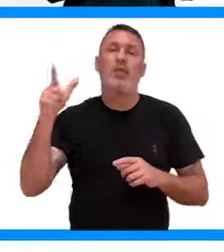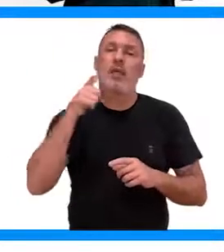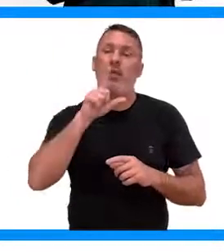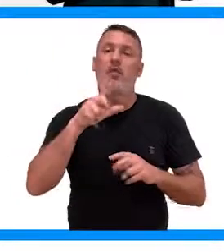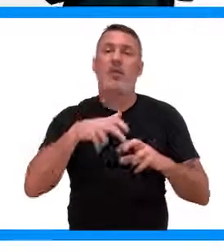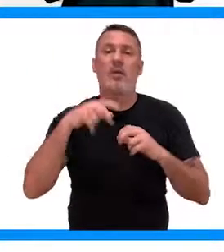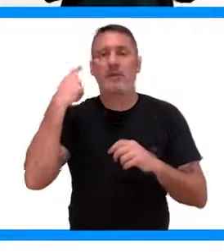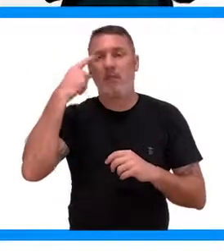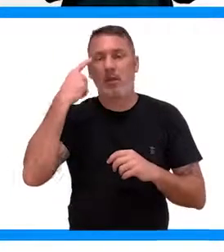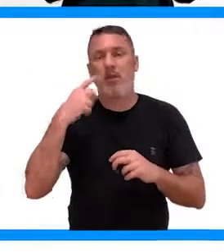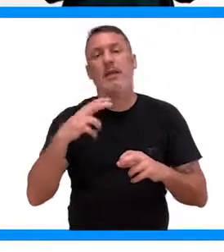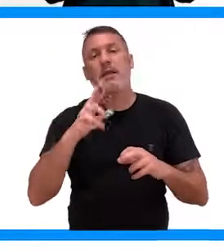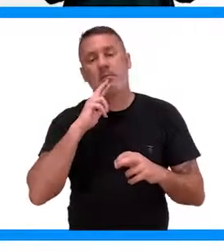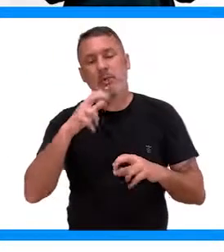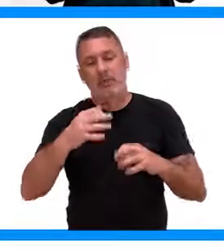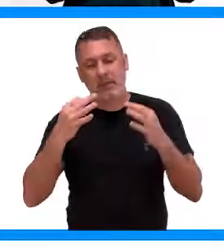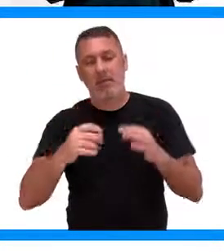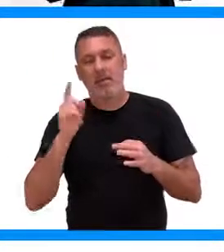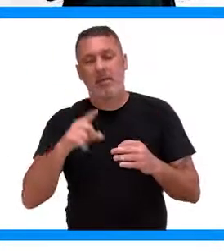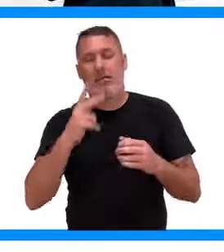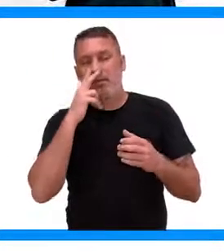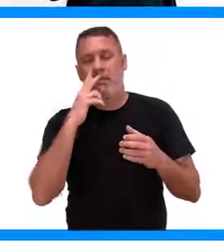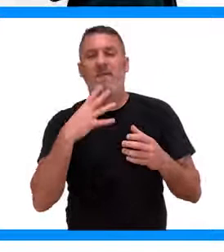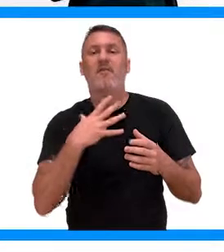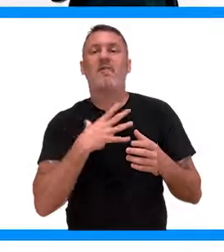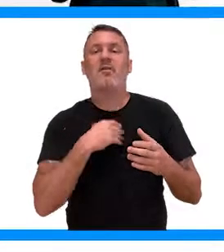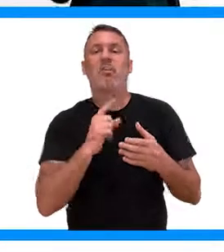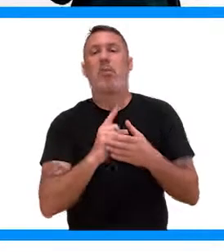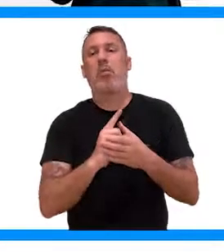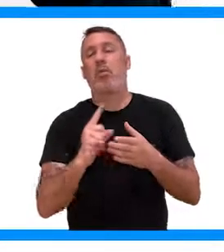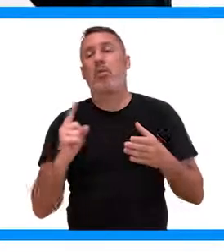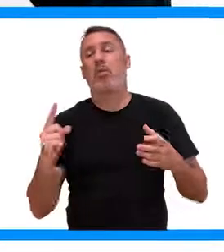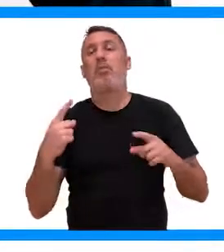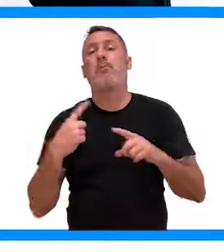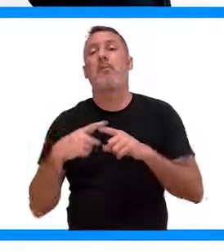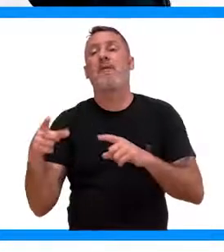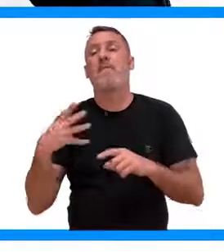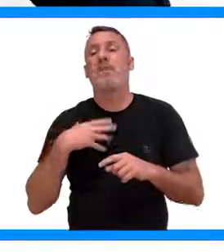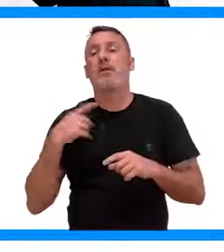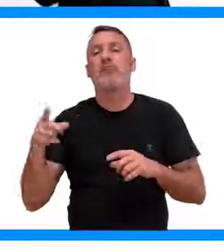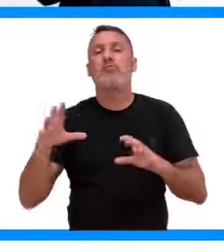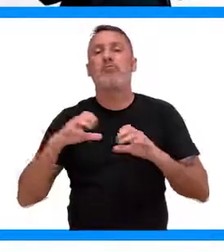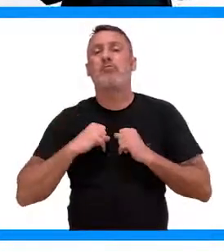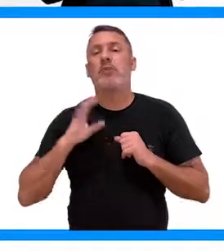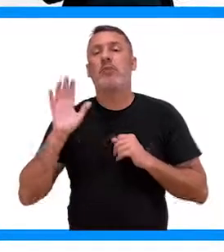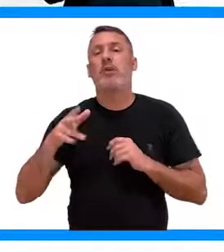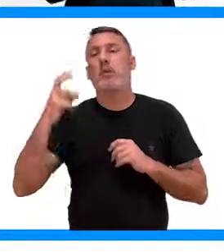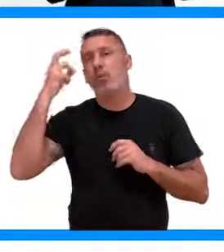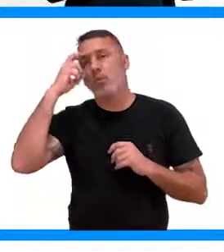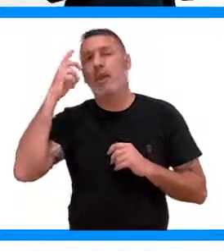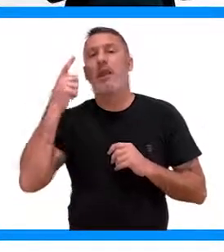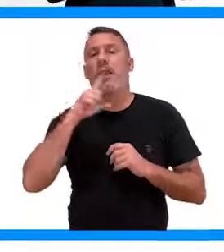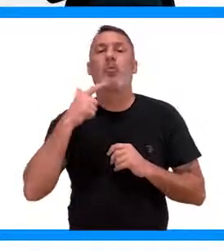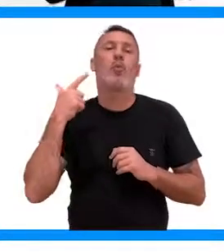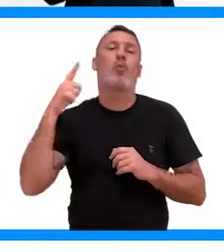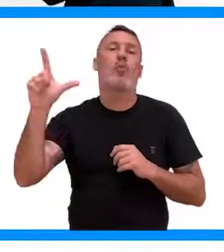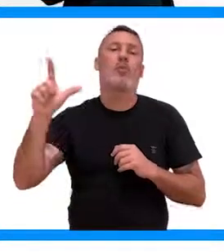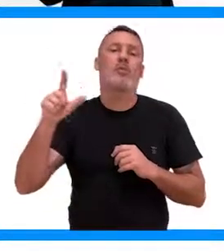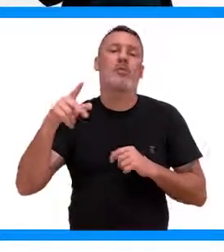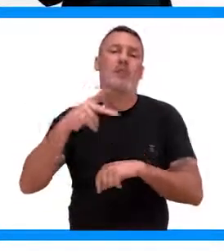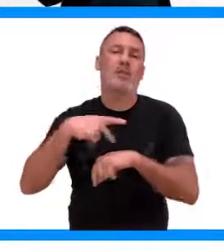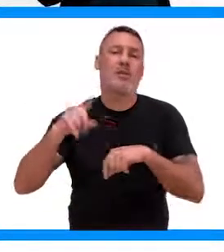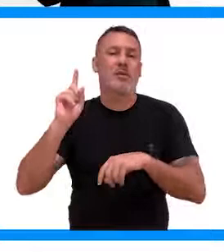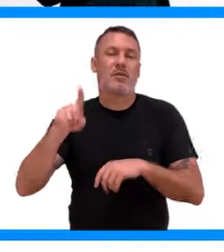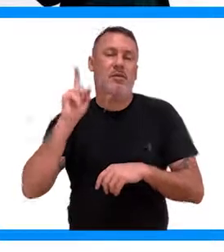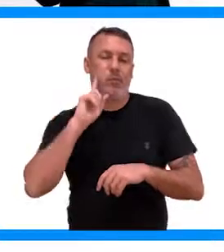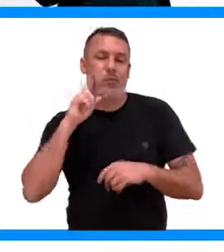espanhol. Então, a resposta certa seria o distanciamento dos filhos gerado pela apropriação da língua e da cultura